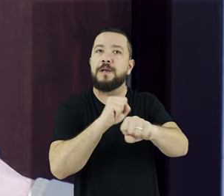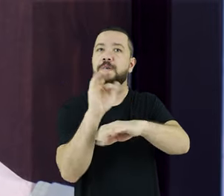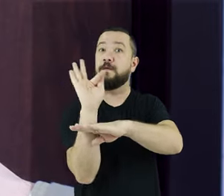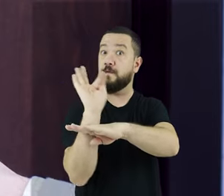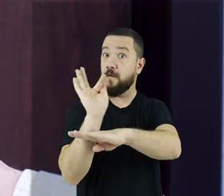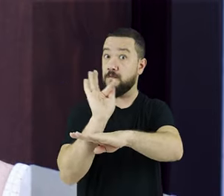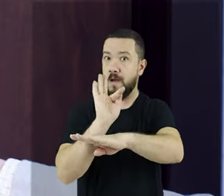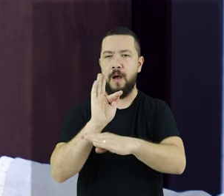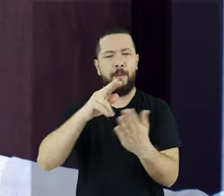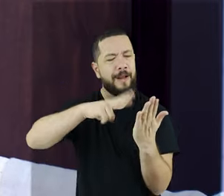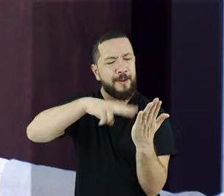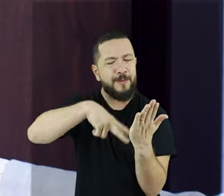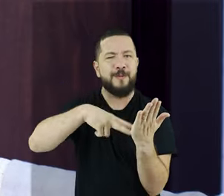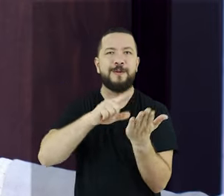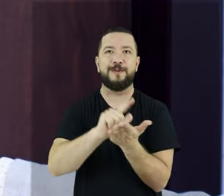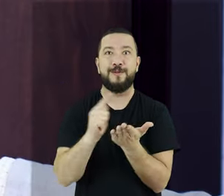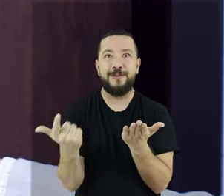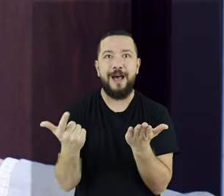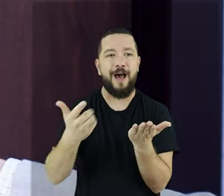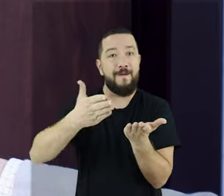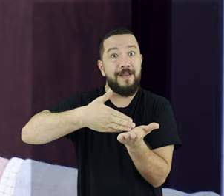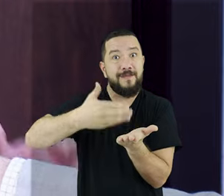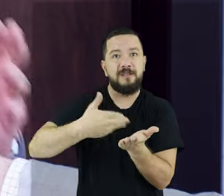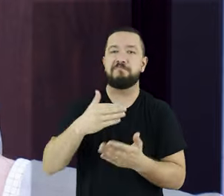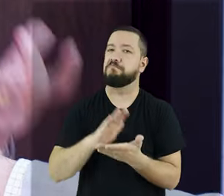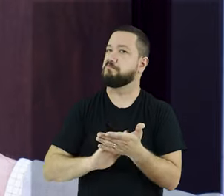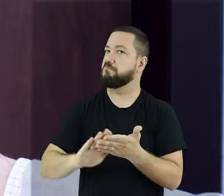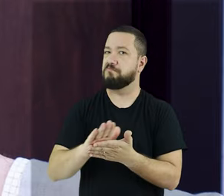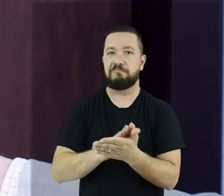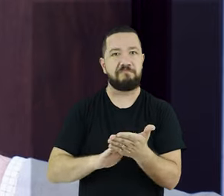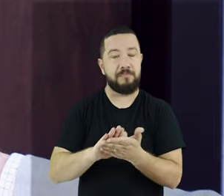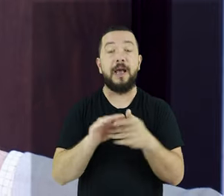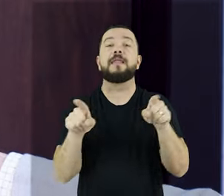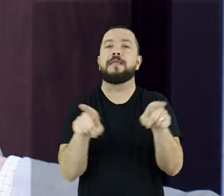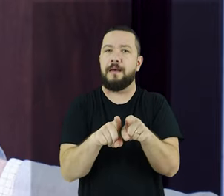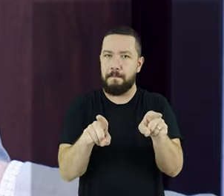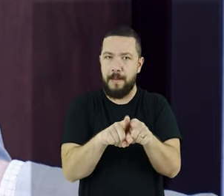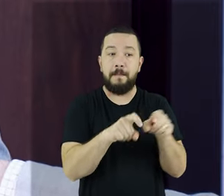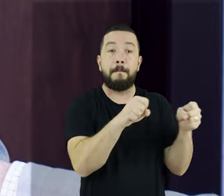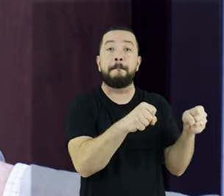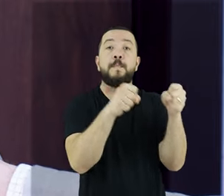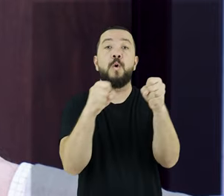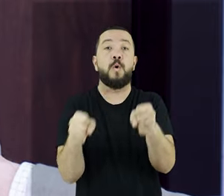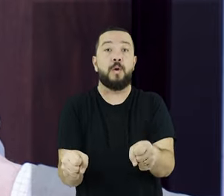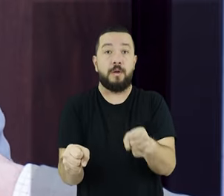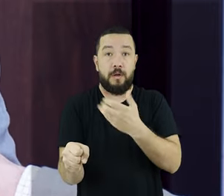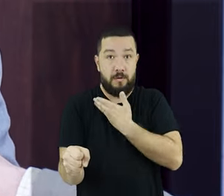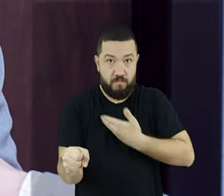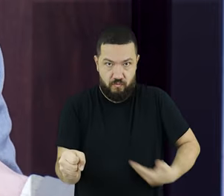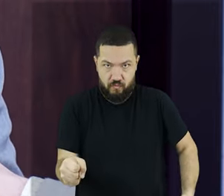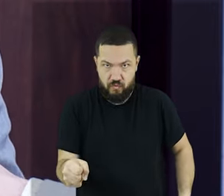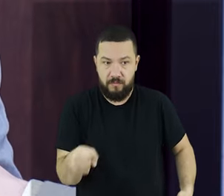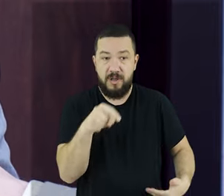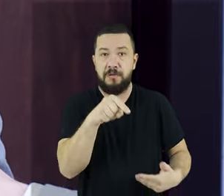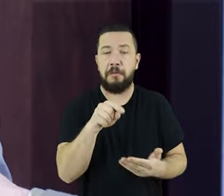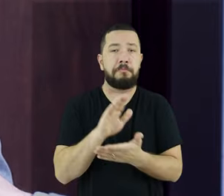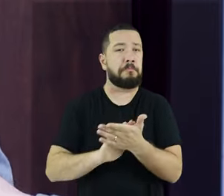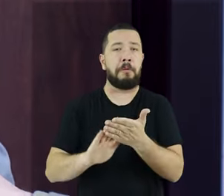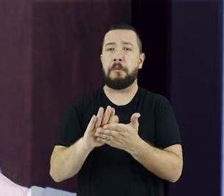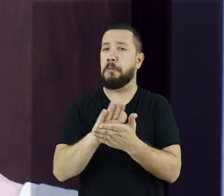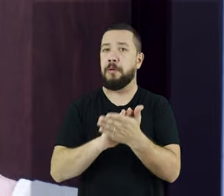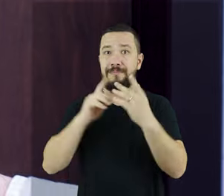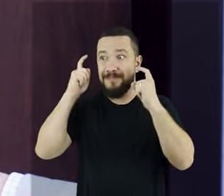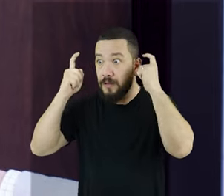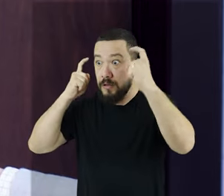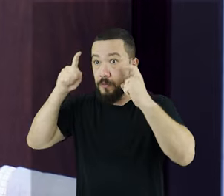recorrer à leitura, a um jornal ou a uma revista, e também o poder público e as instituições em geral parecem não muito preocupadas